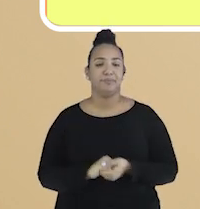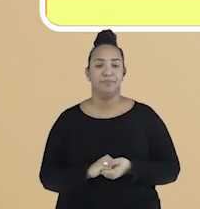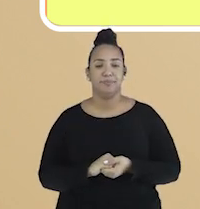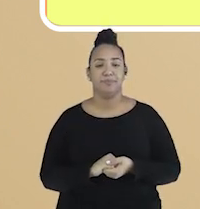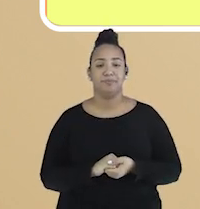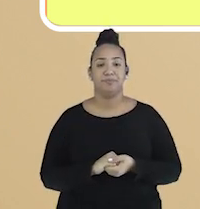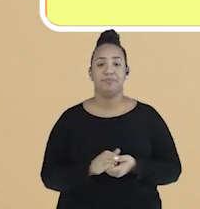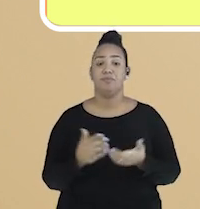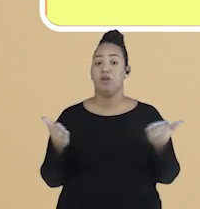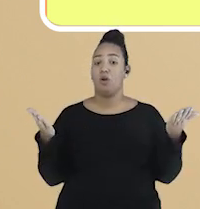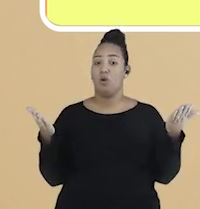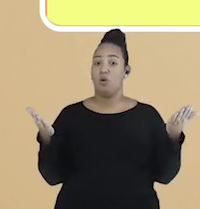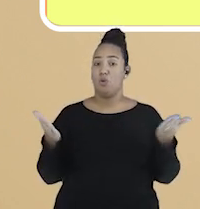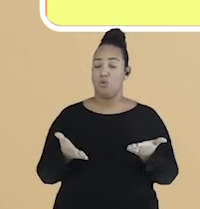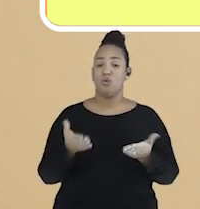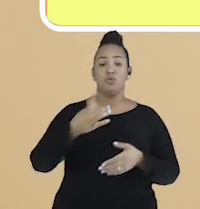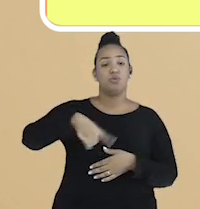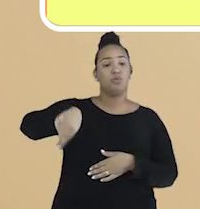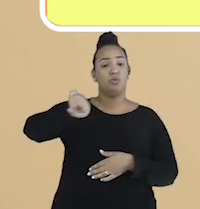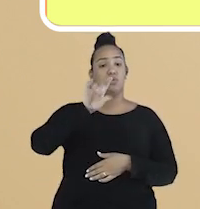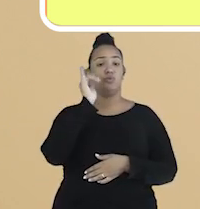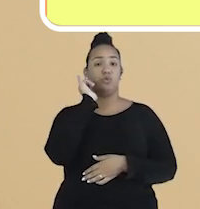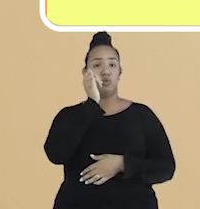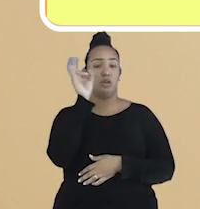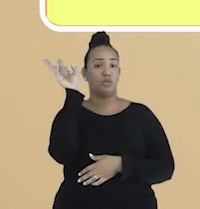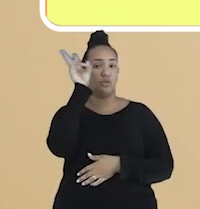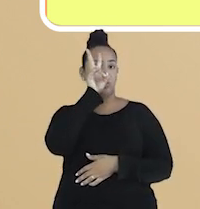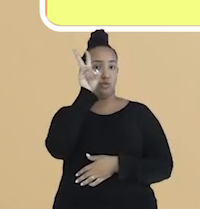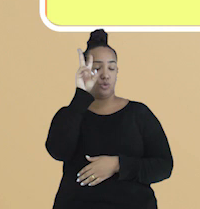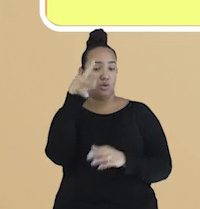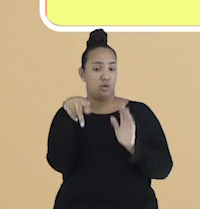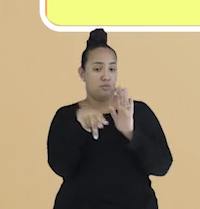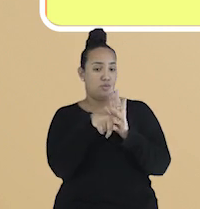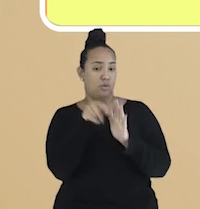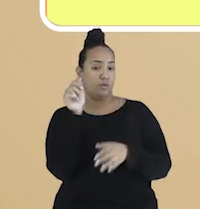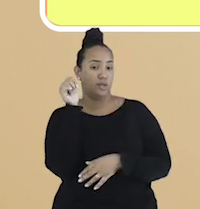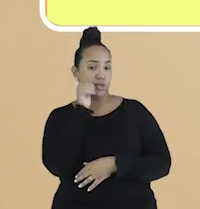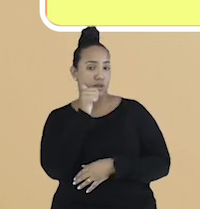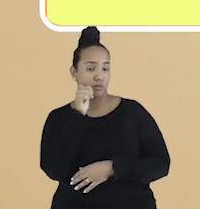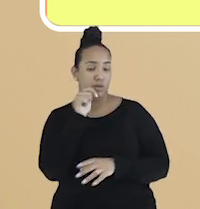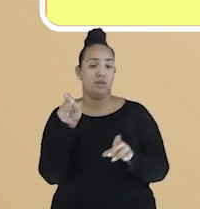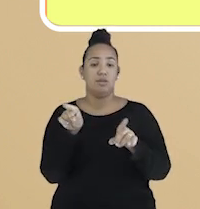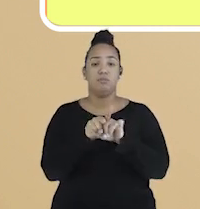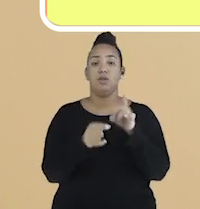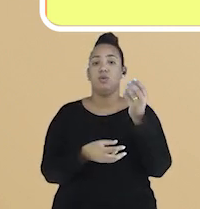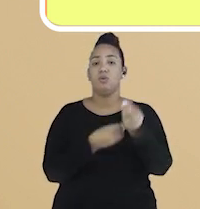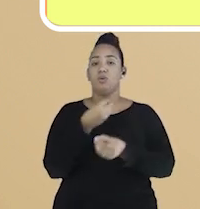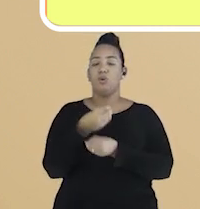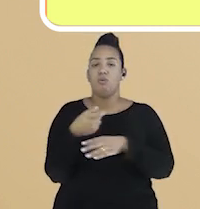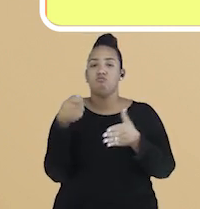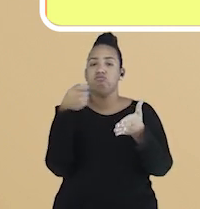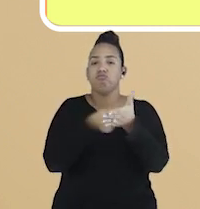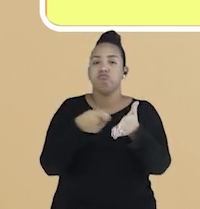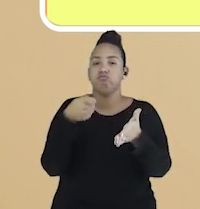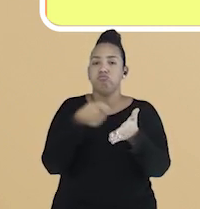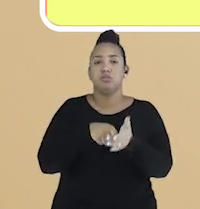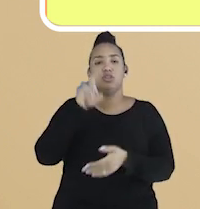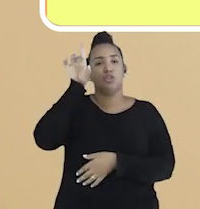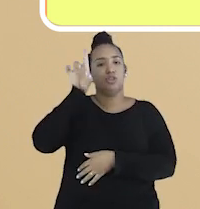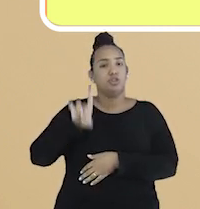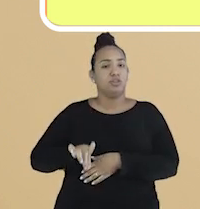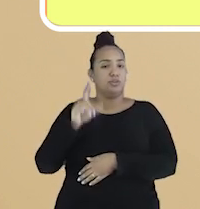vamos compreender melhor a história das mulheres e a trajetória de luta pela cidadania e conquista